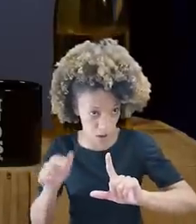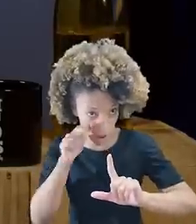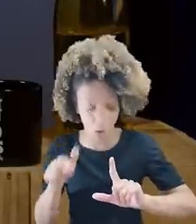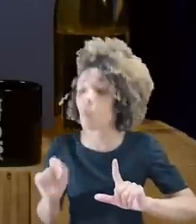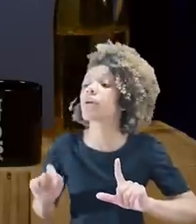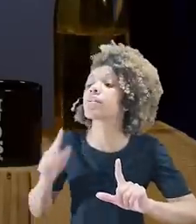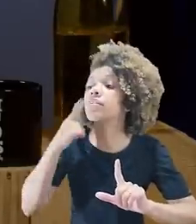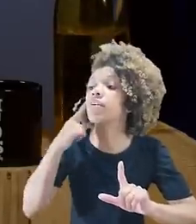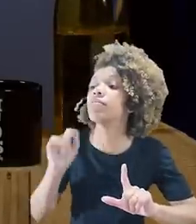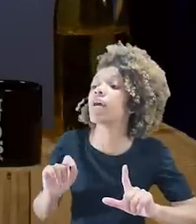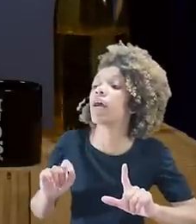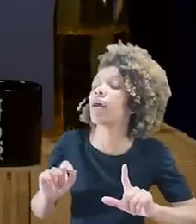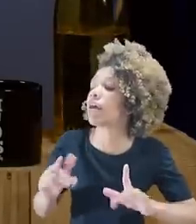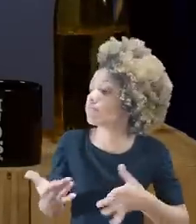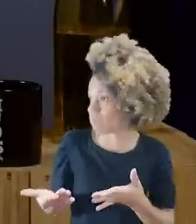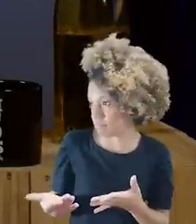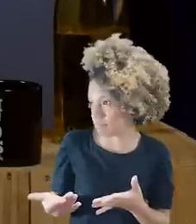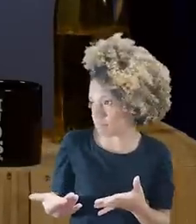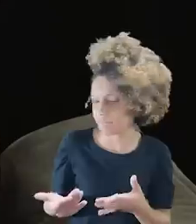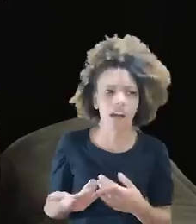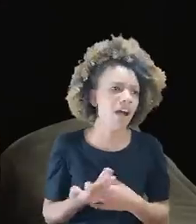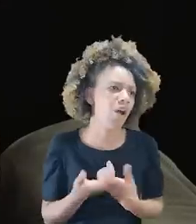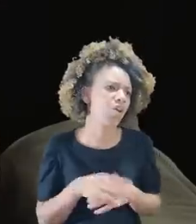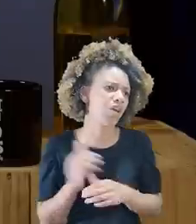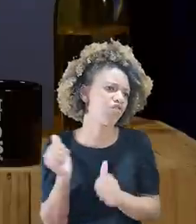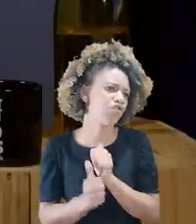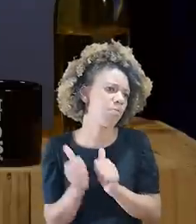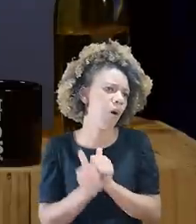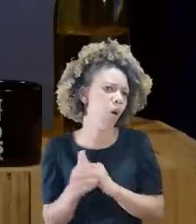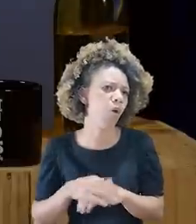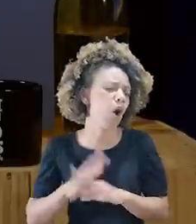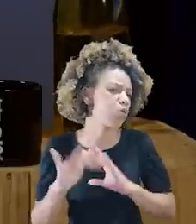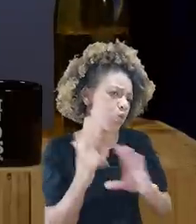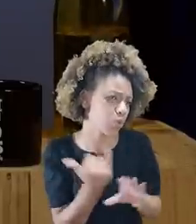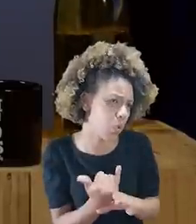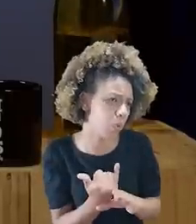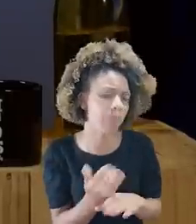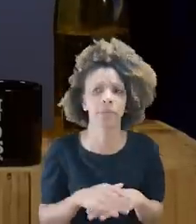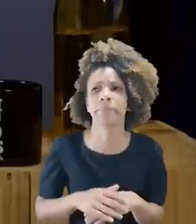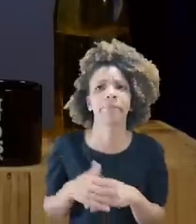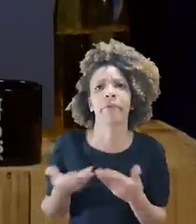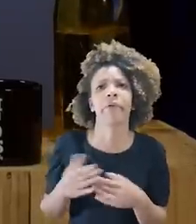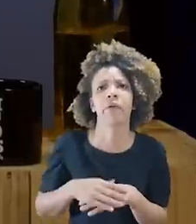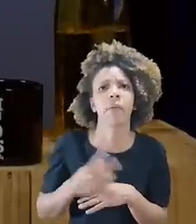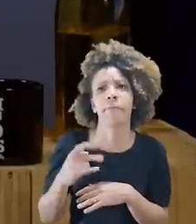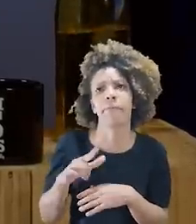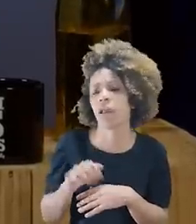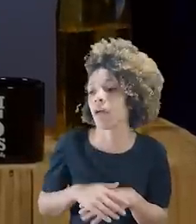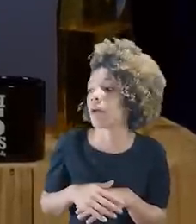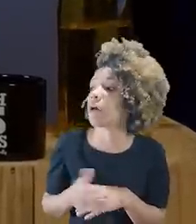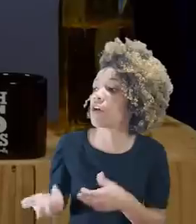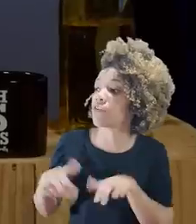Pelé aí a gente fica lá ó Pelé e Maradona vai que agora a gente tá com se anos se anos aí ele põe todos os vídeos do Pelé e fica